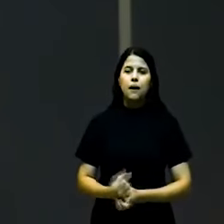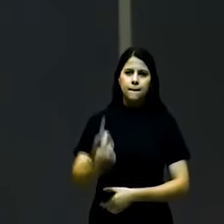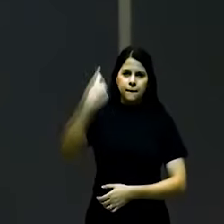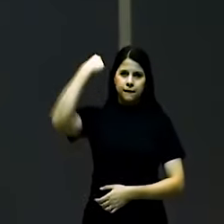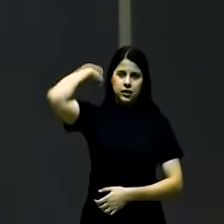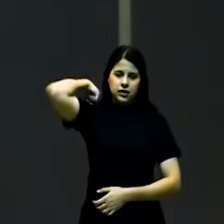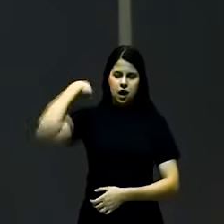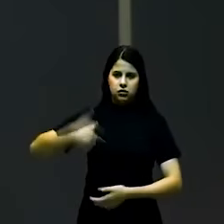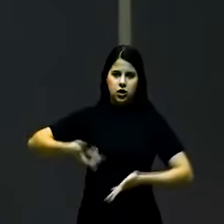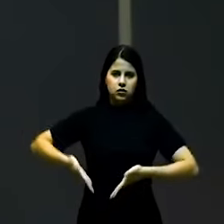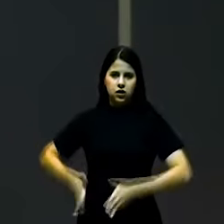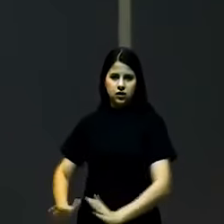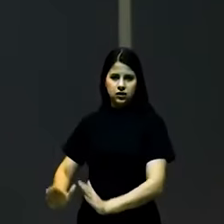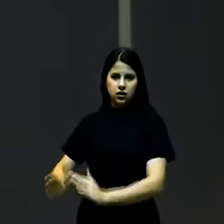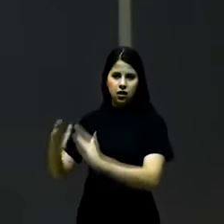não era cristão.